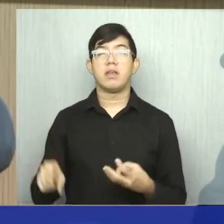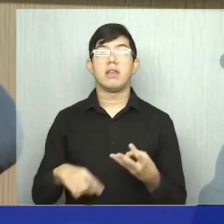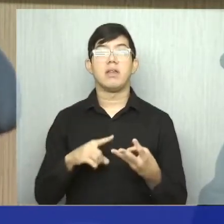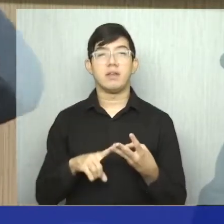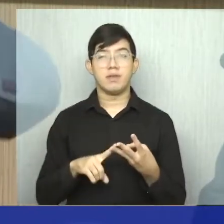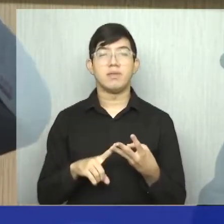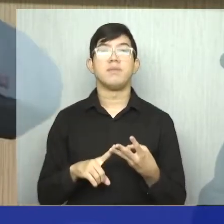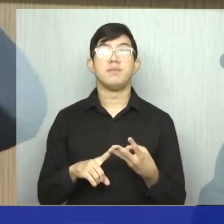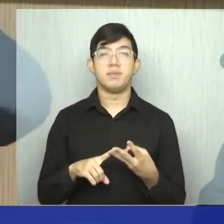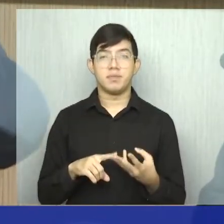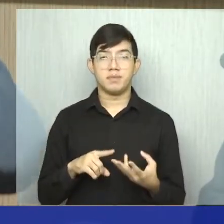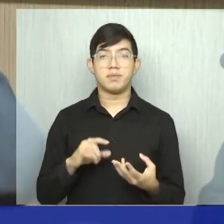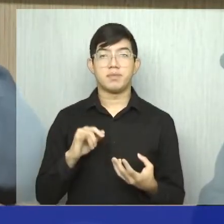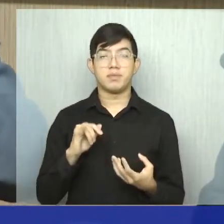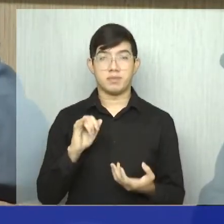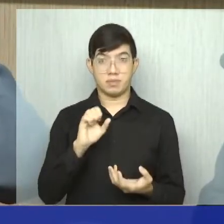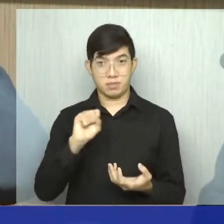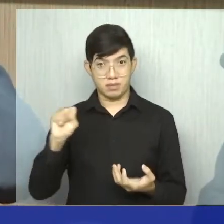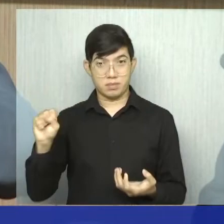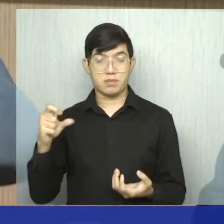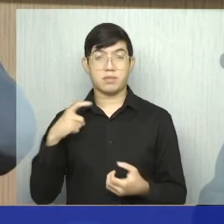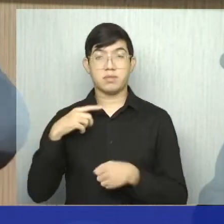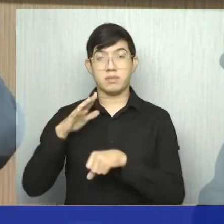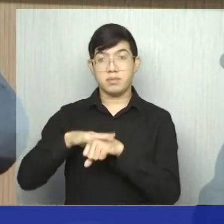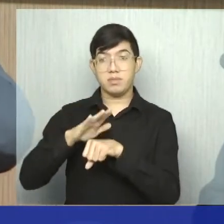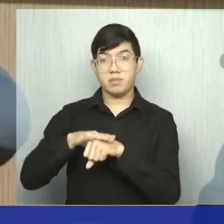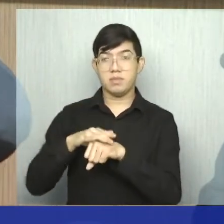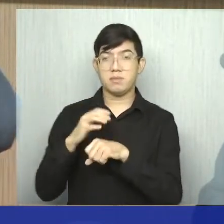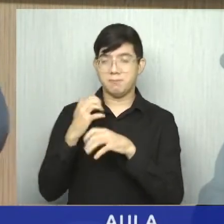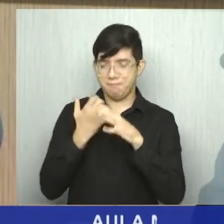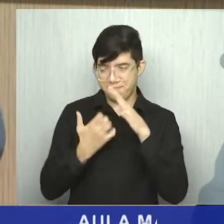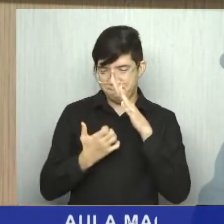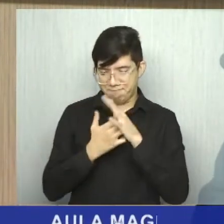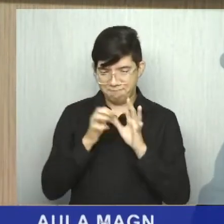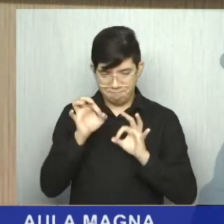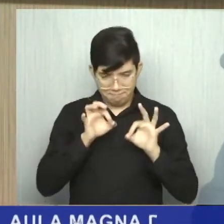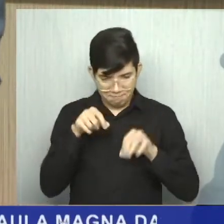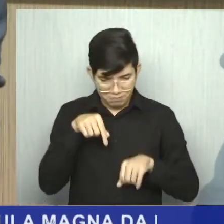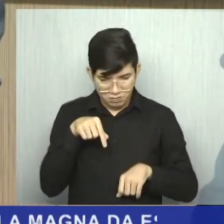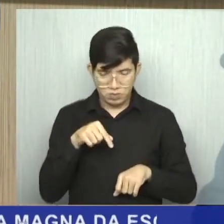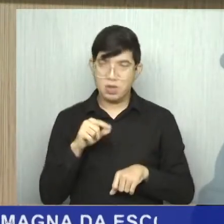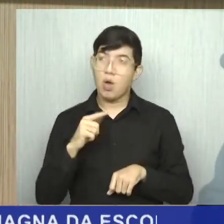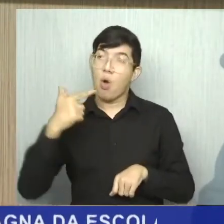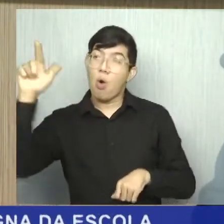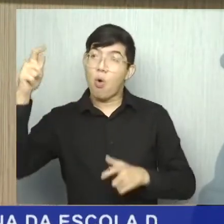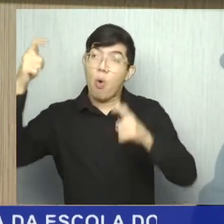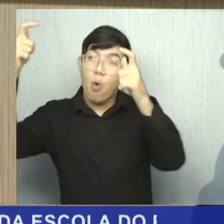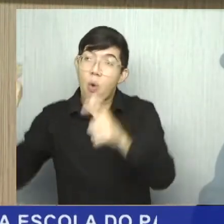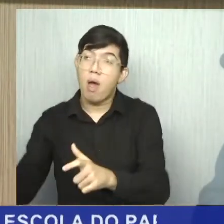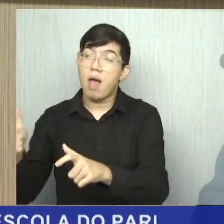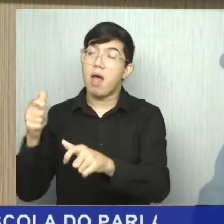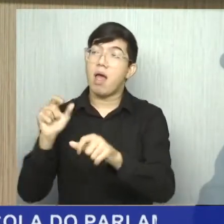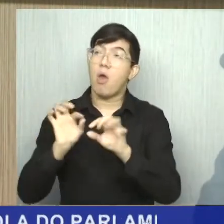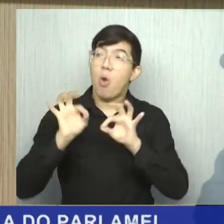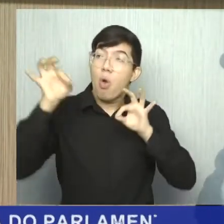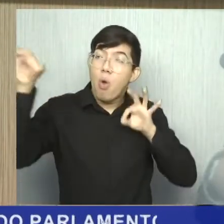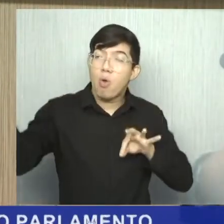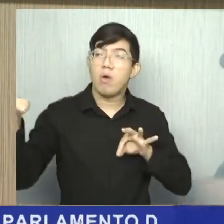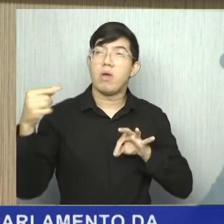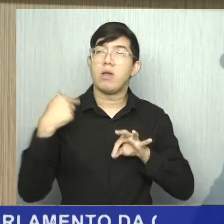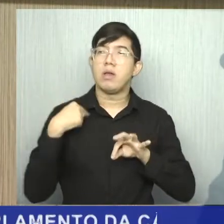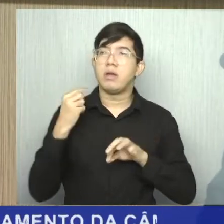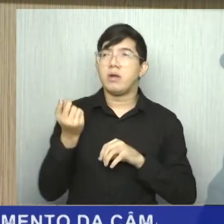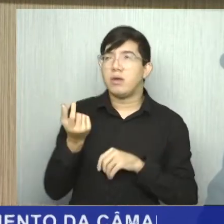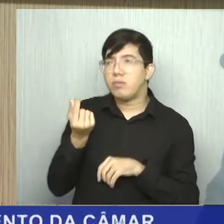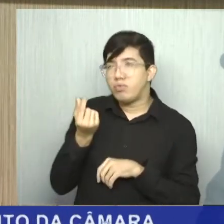generalizada, o camarada fazia todo o serviço aqui, botava a sede dele em Eusébio, uma série de coisas que você tem a lei e tem o poder, a disposição do poder político de